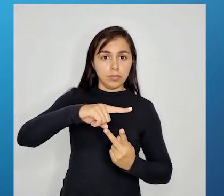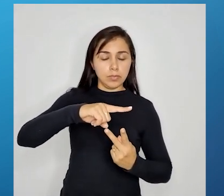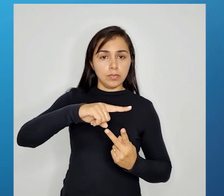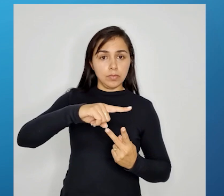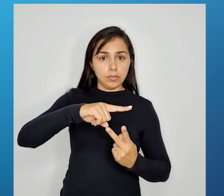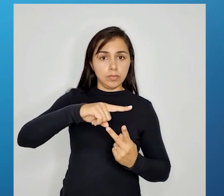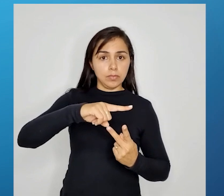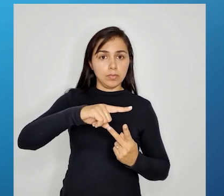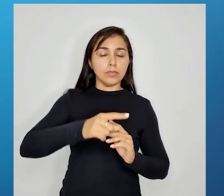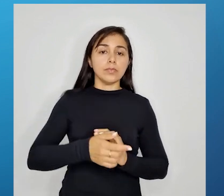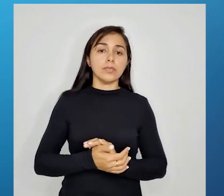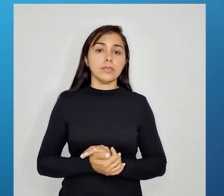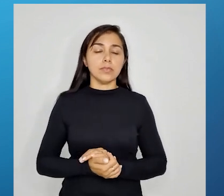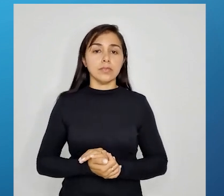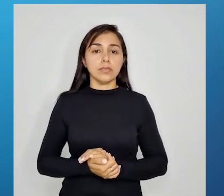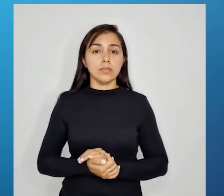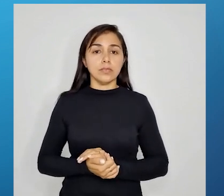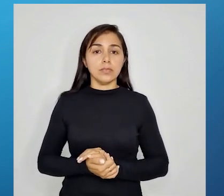sobre